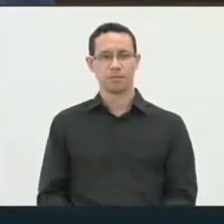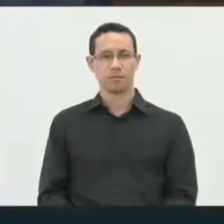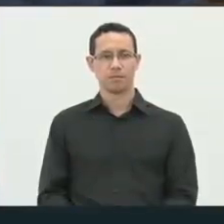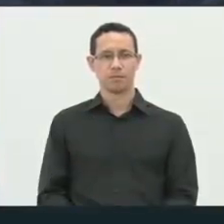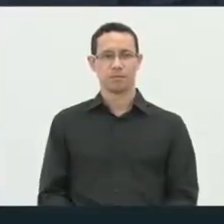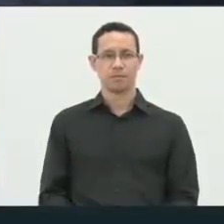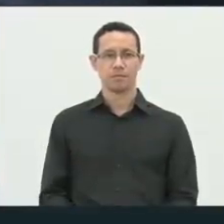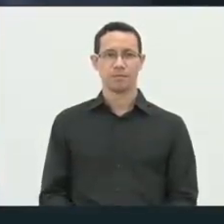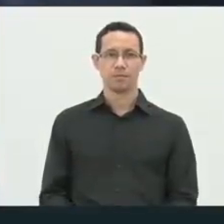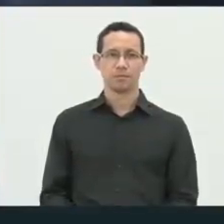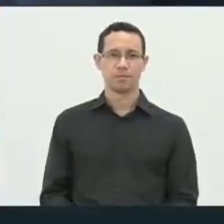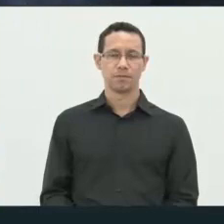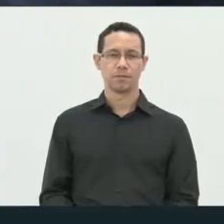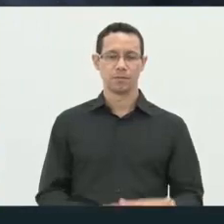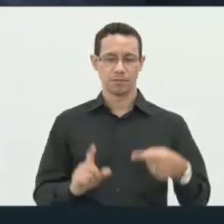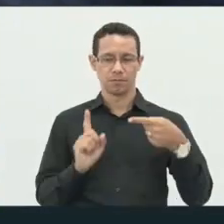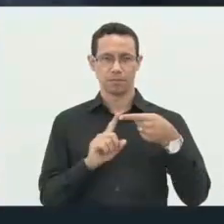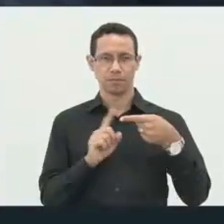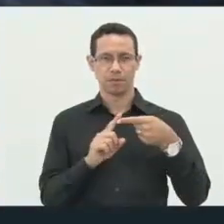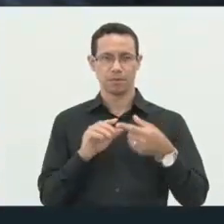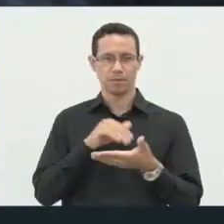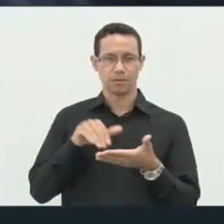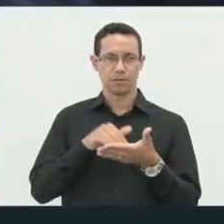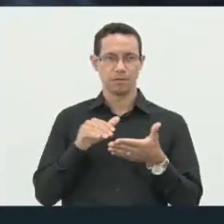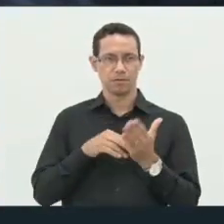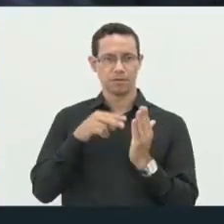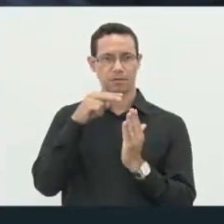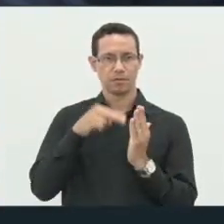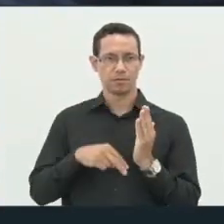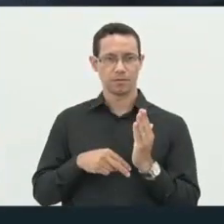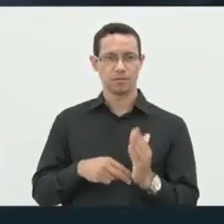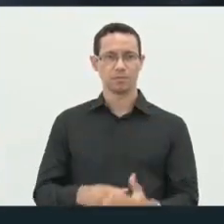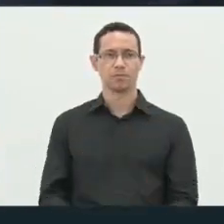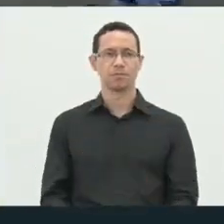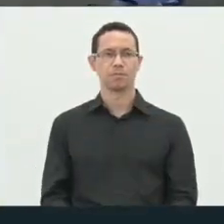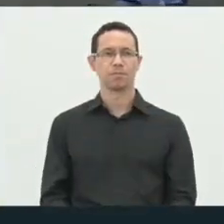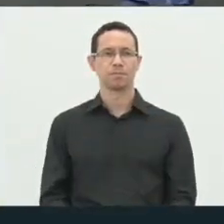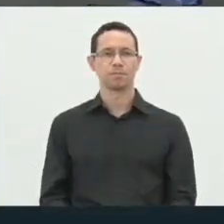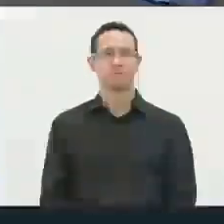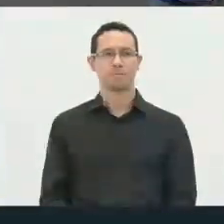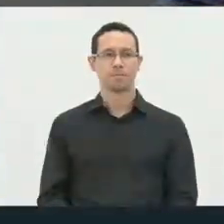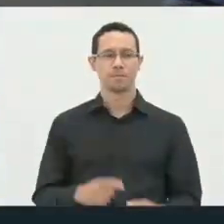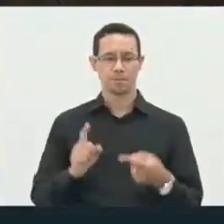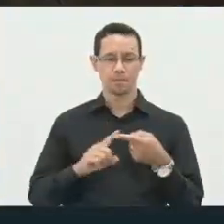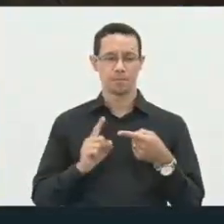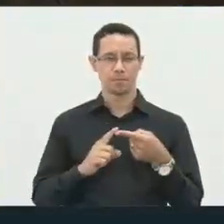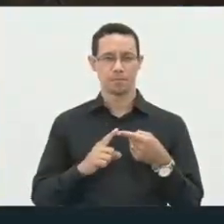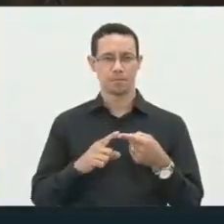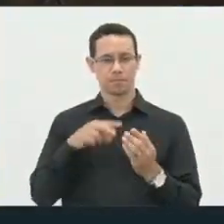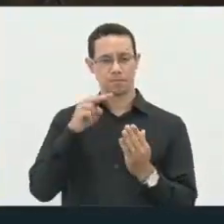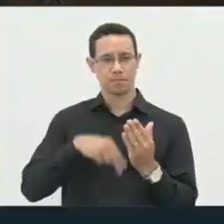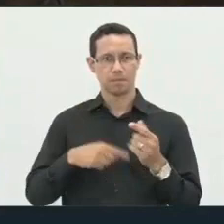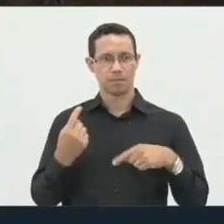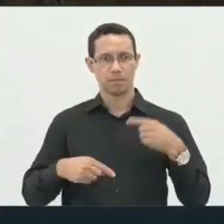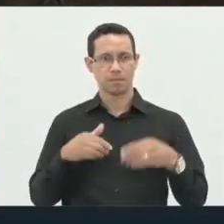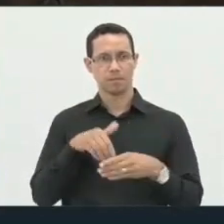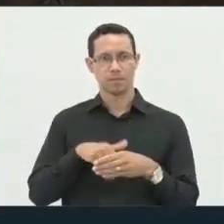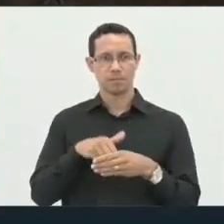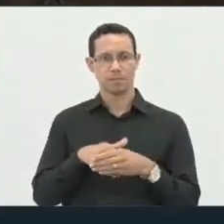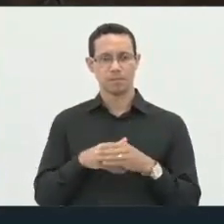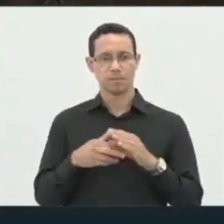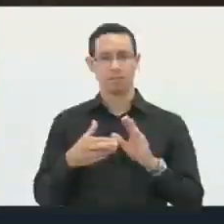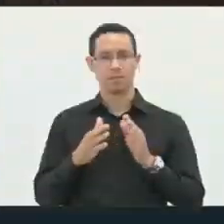e tem primeiro ao Senhor secretário para leitura e tem primeiro leitura de discussão e votação do requerimento 407 de